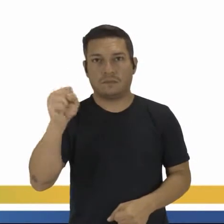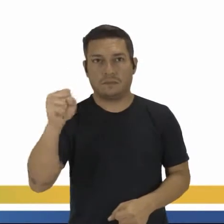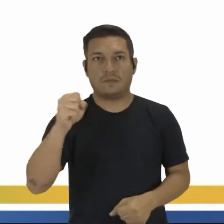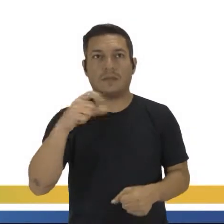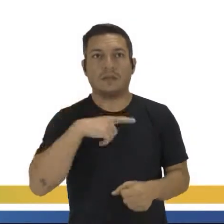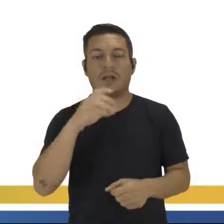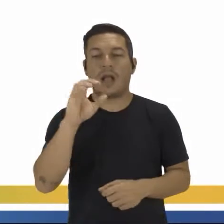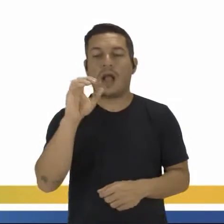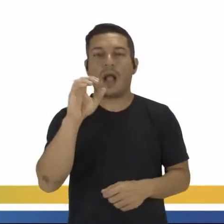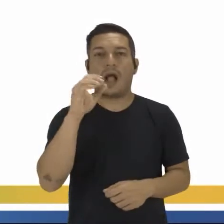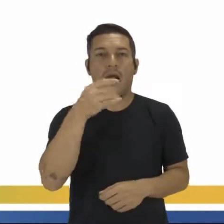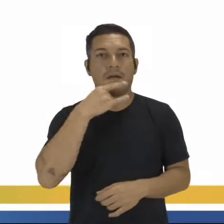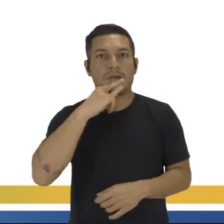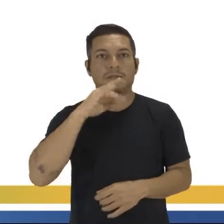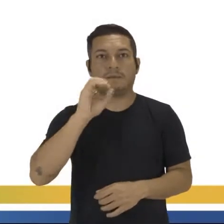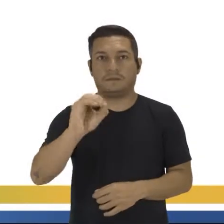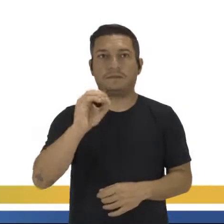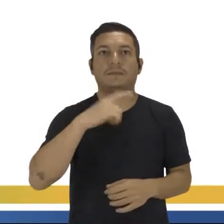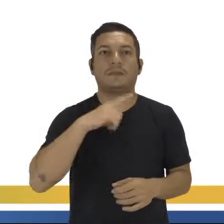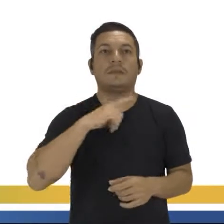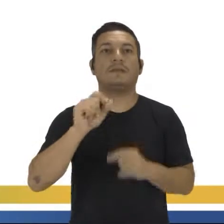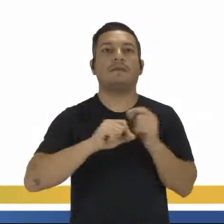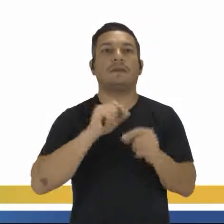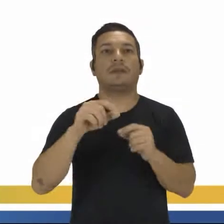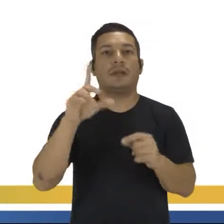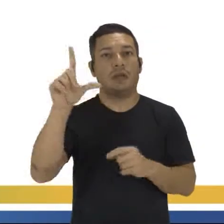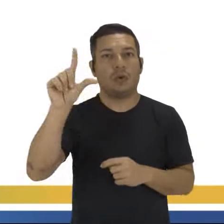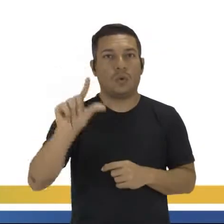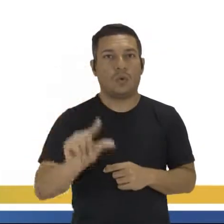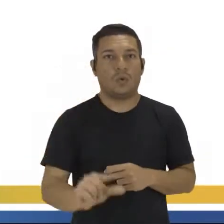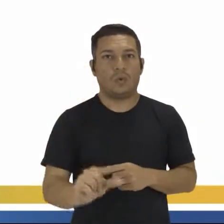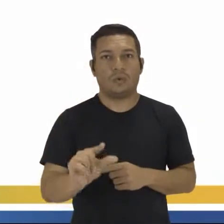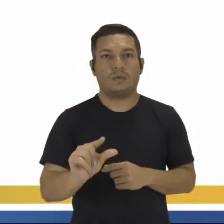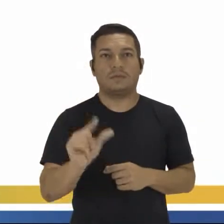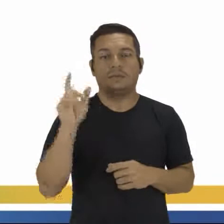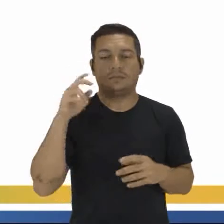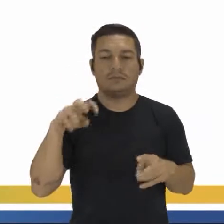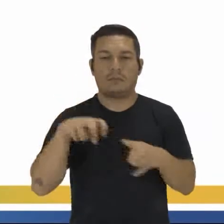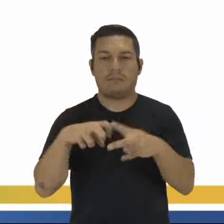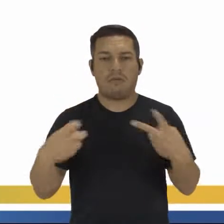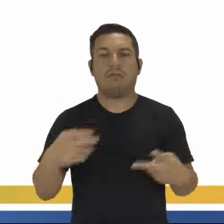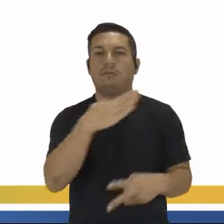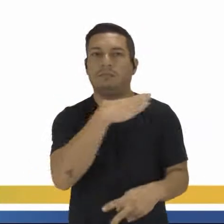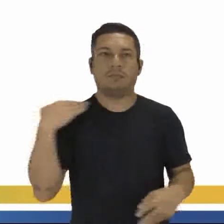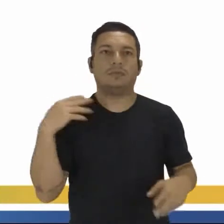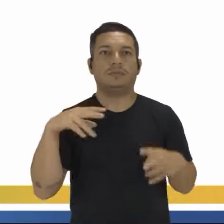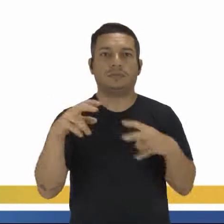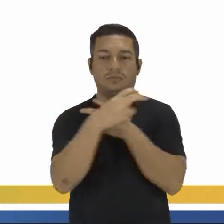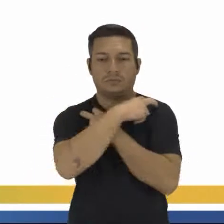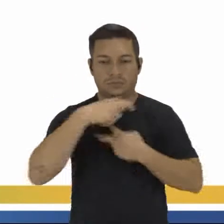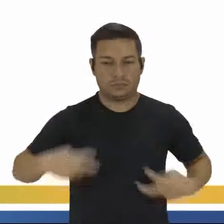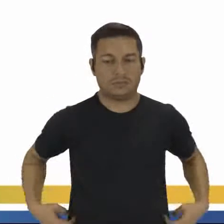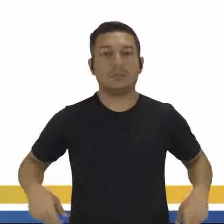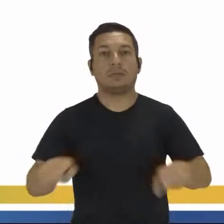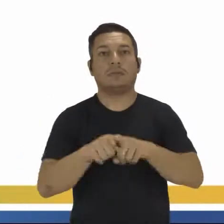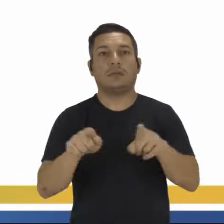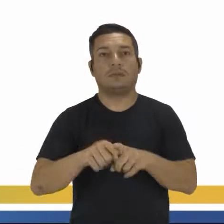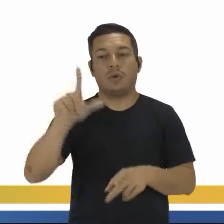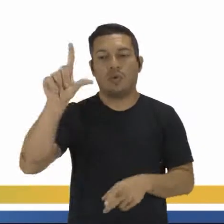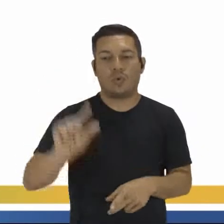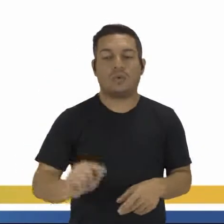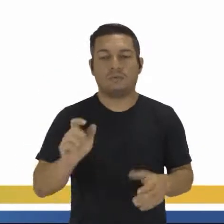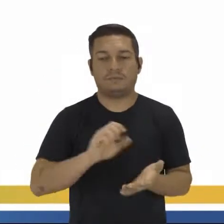trouxe avanços significativos à nação, reduzindo o número de acidentes e mortes no trânsito e diminuindo os gastos